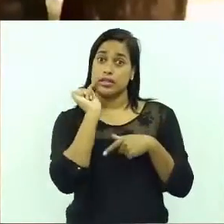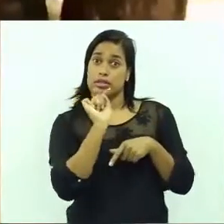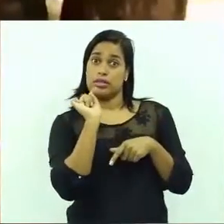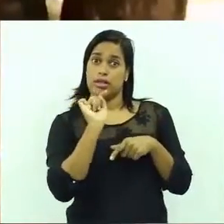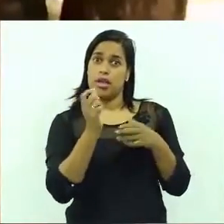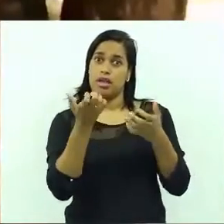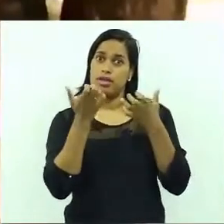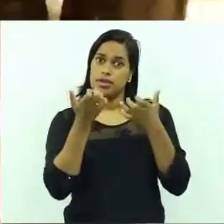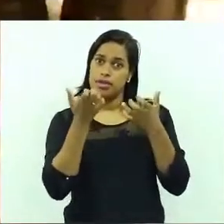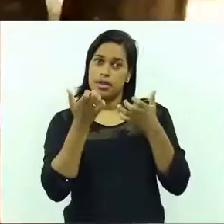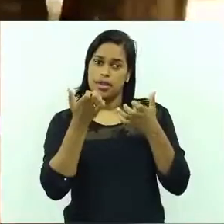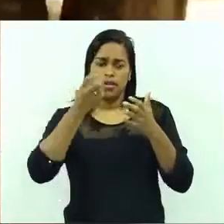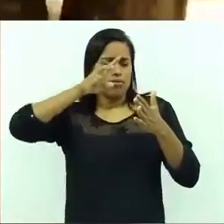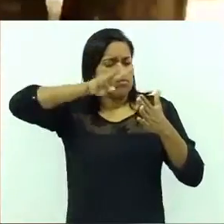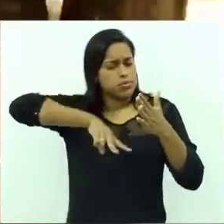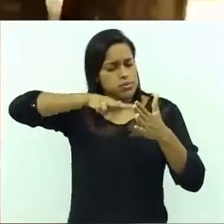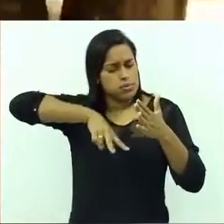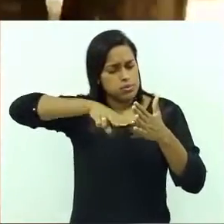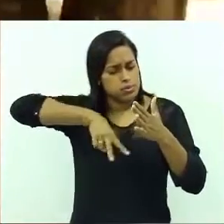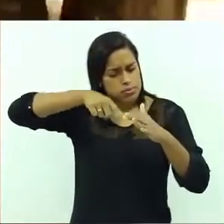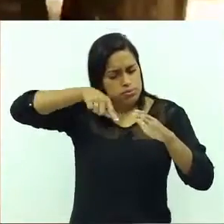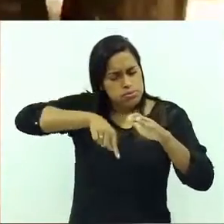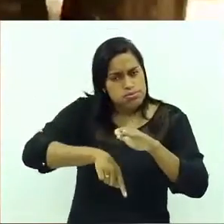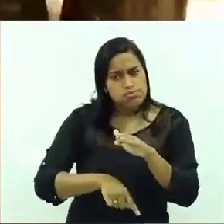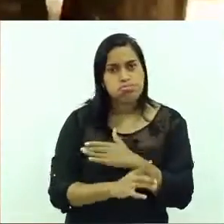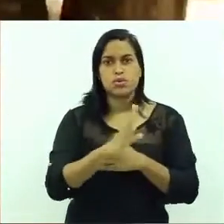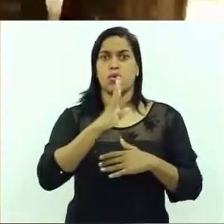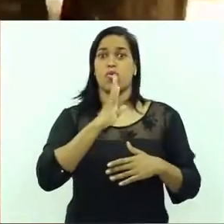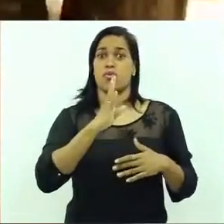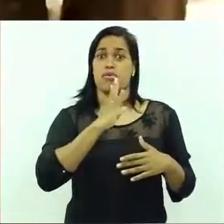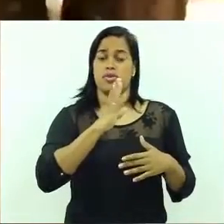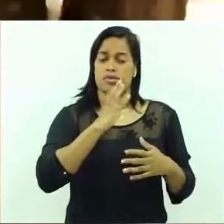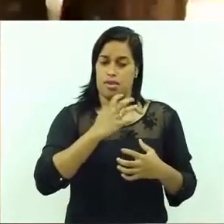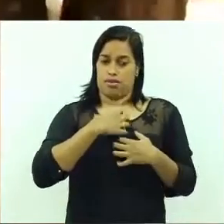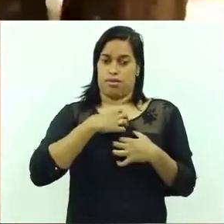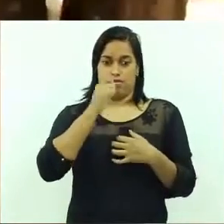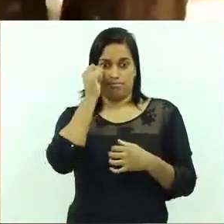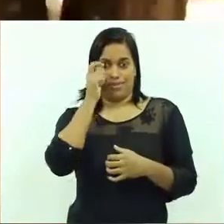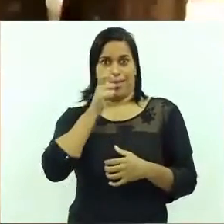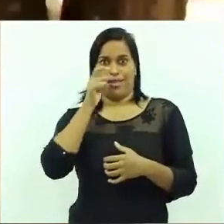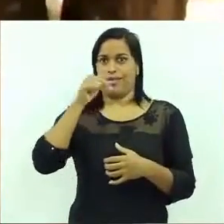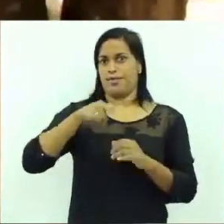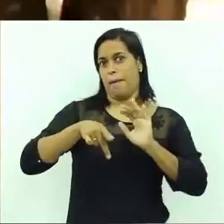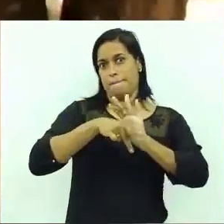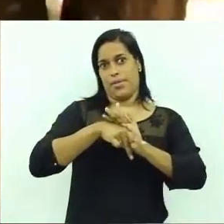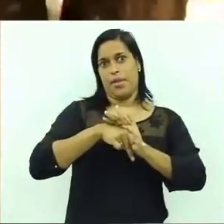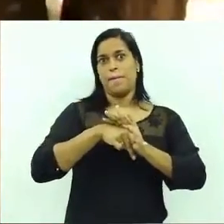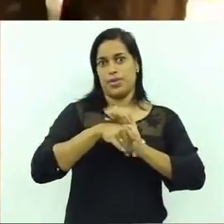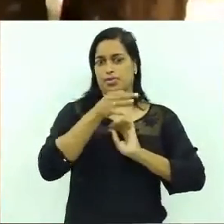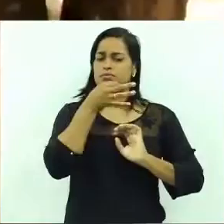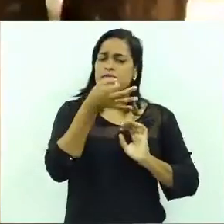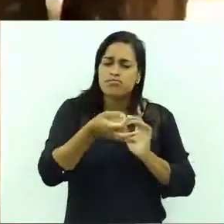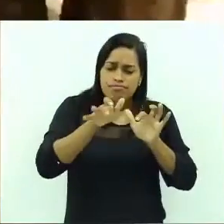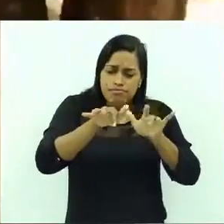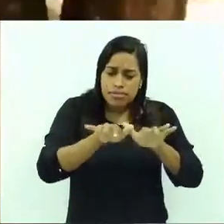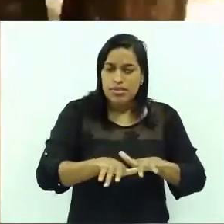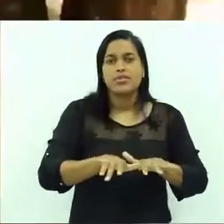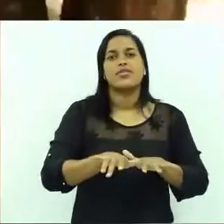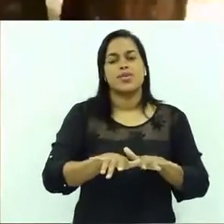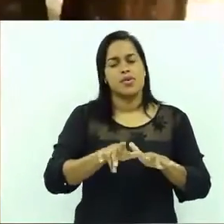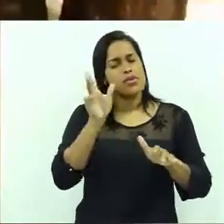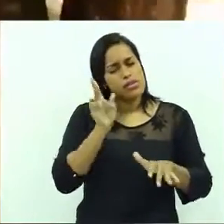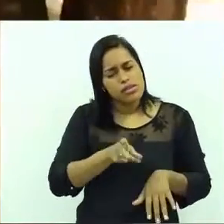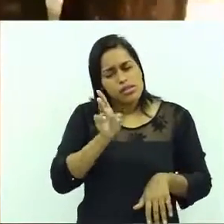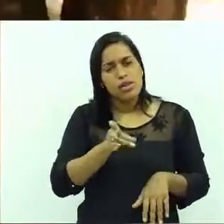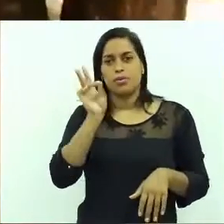nela de ler o resto do plano, de evoluir, de se interessar pela tua ideia. Então, sempre lembrem-se